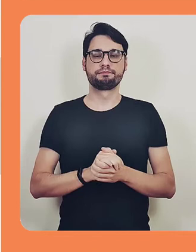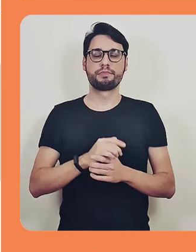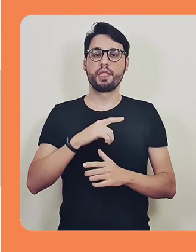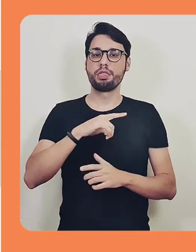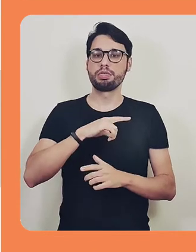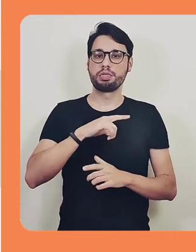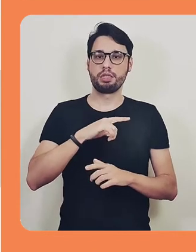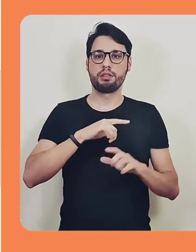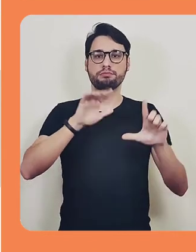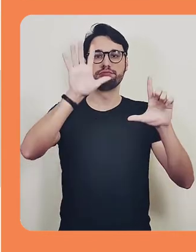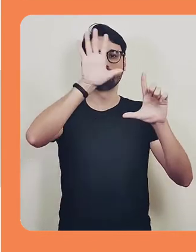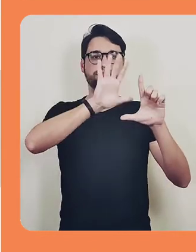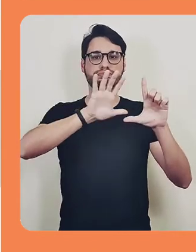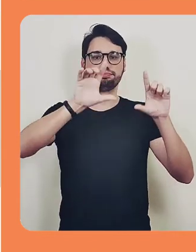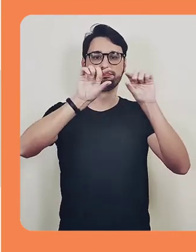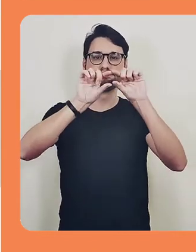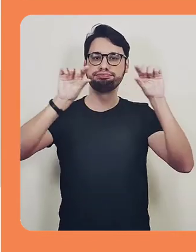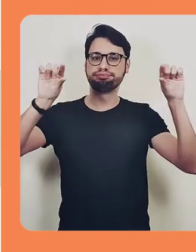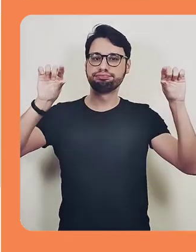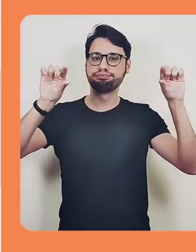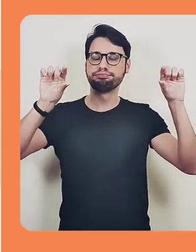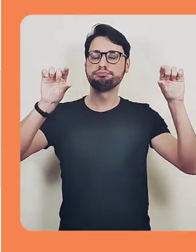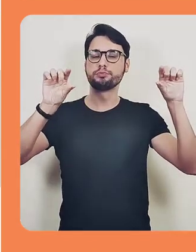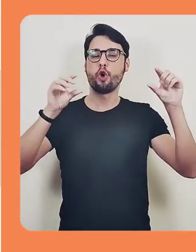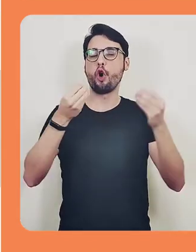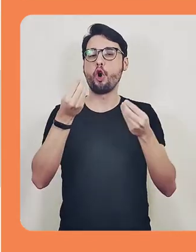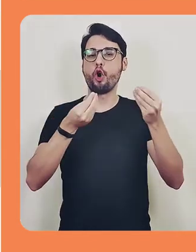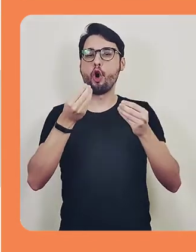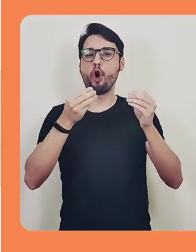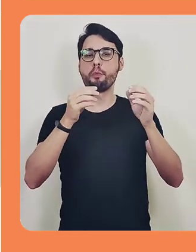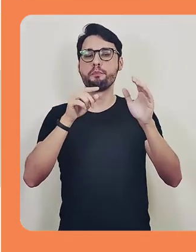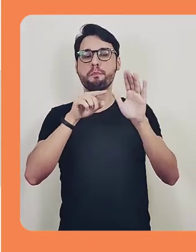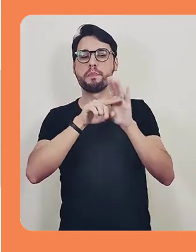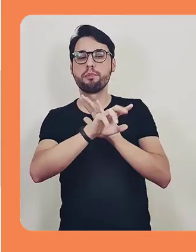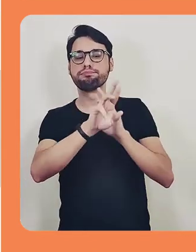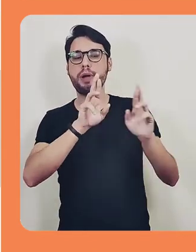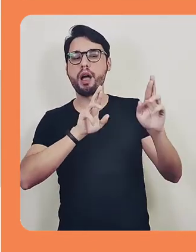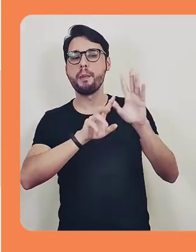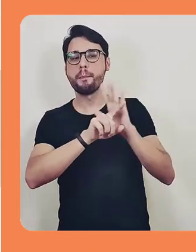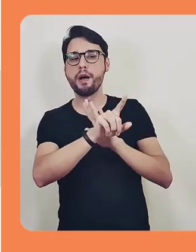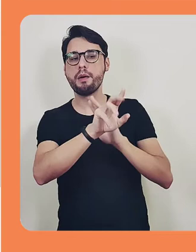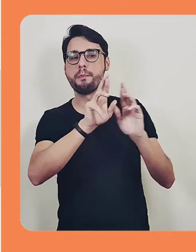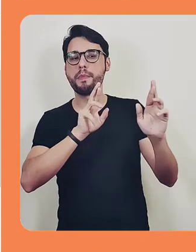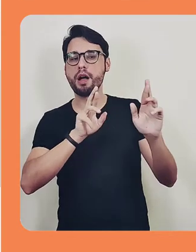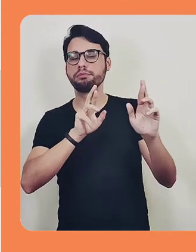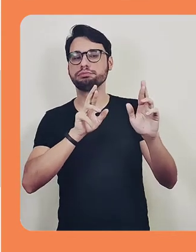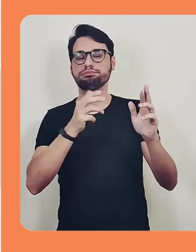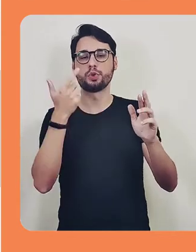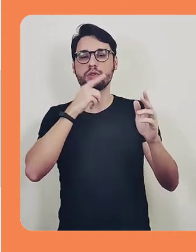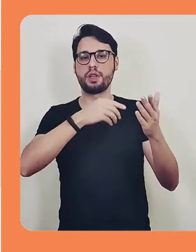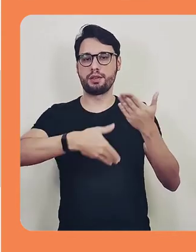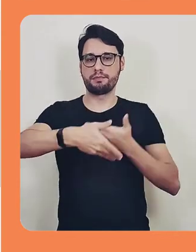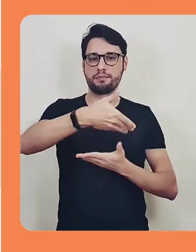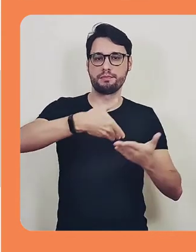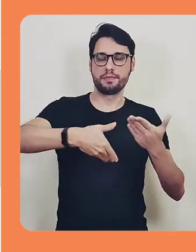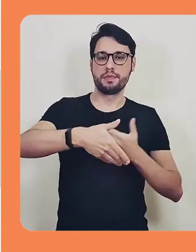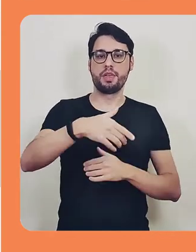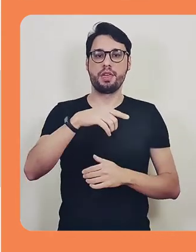arquivo. Agora vamos mostrar mais opções do vídeo interativo, que são as opções